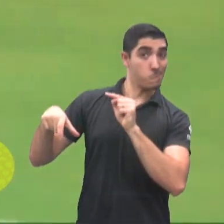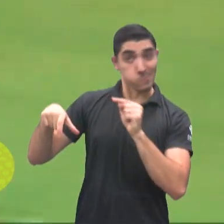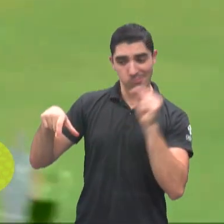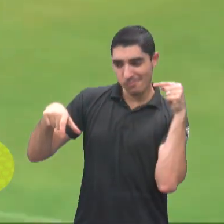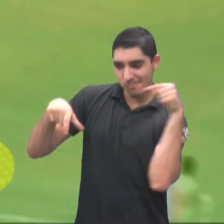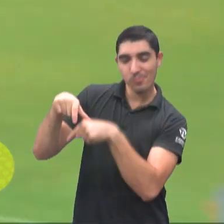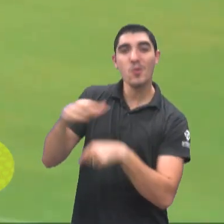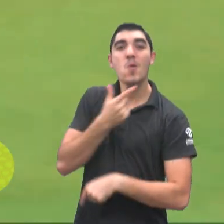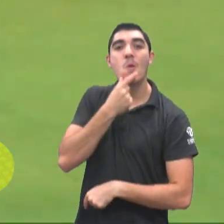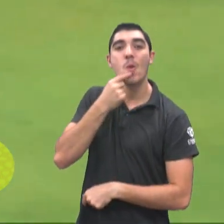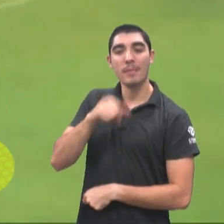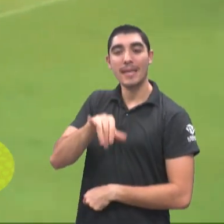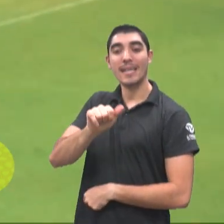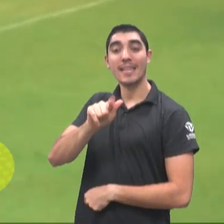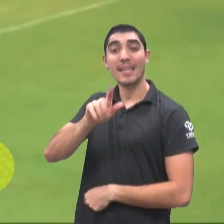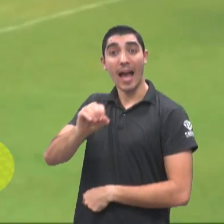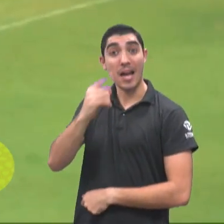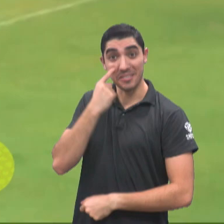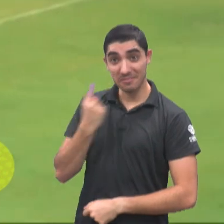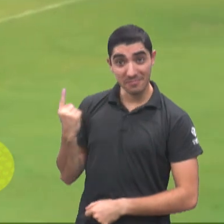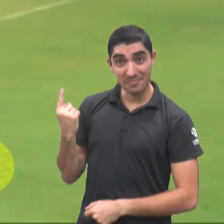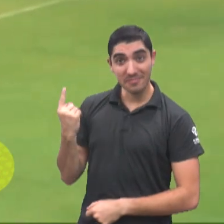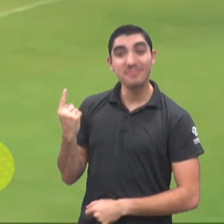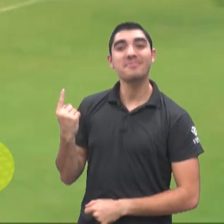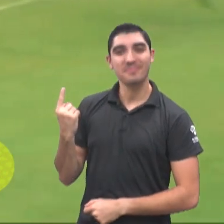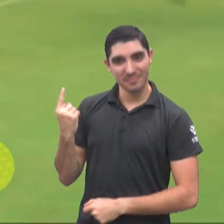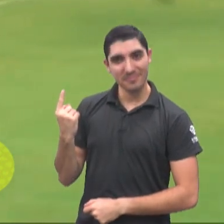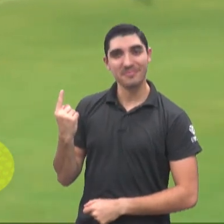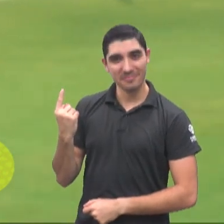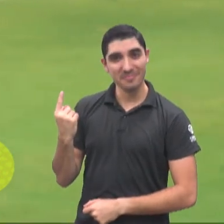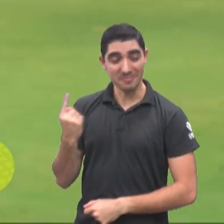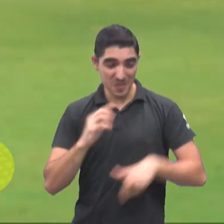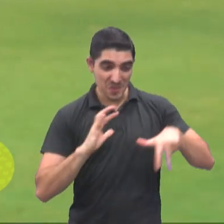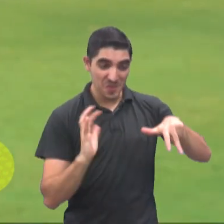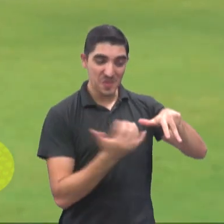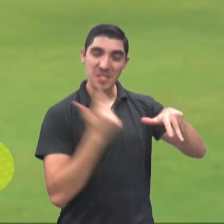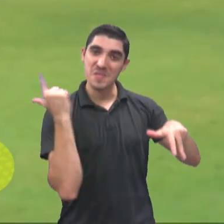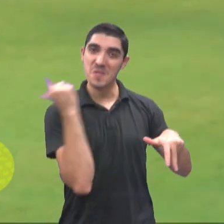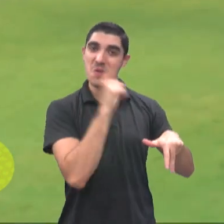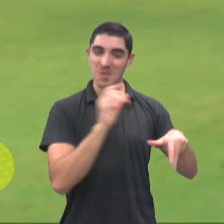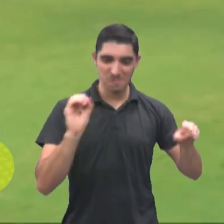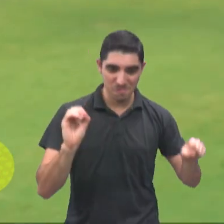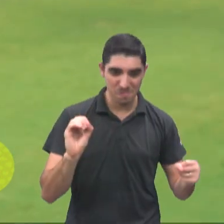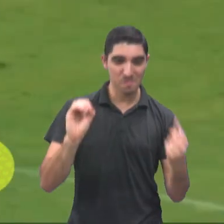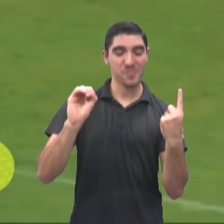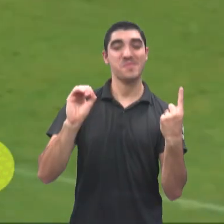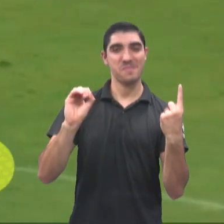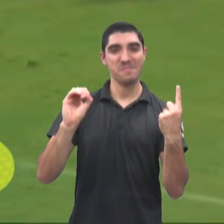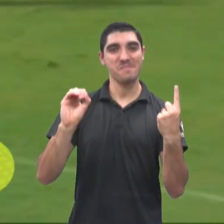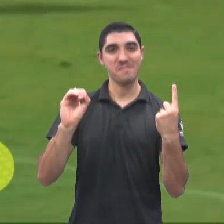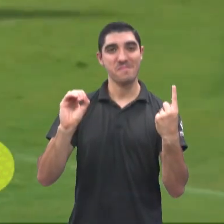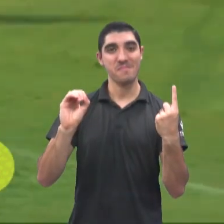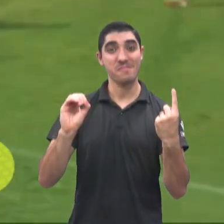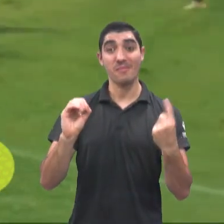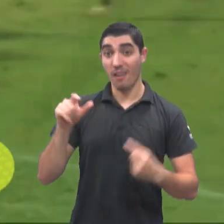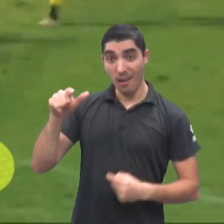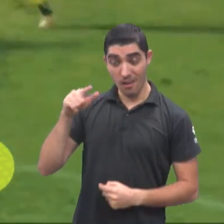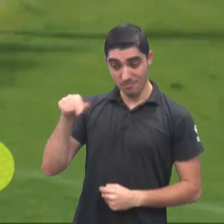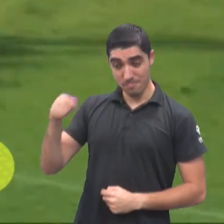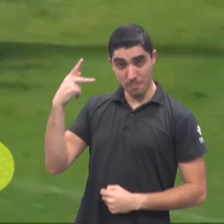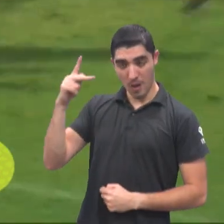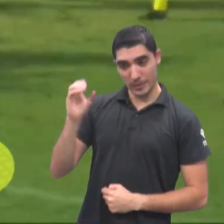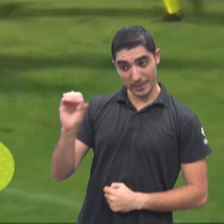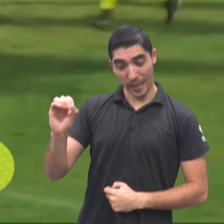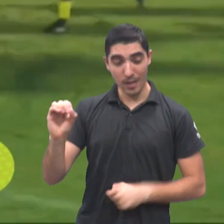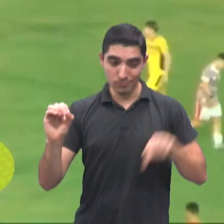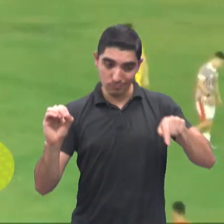do gol vazio. Aberto o placar em Jundiaí. É para o Joseense. Iago é o nome do gol. Paulista 0,